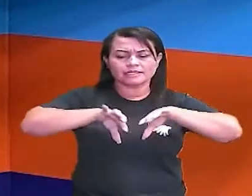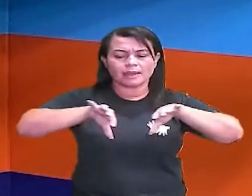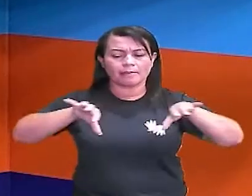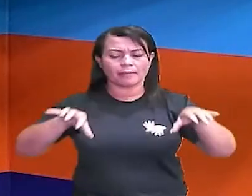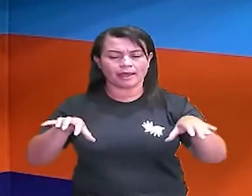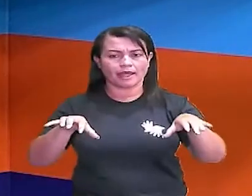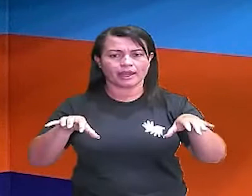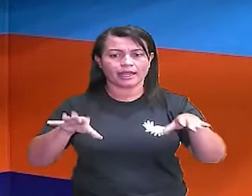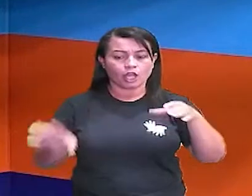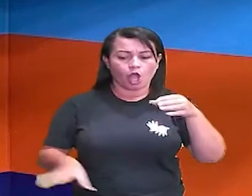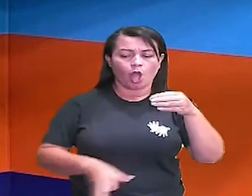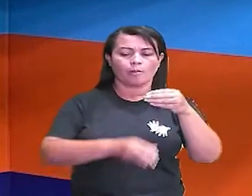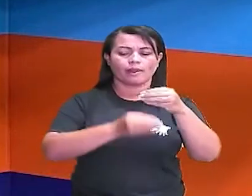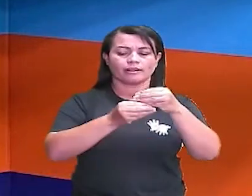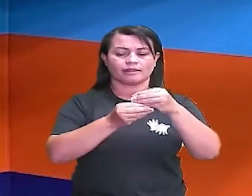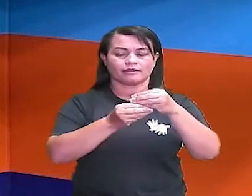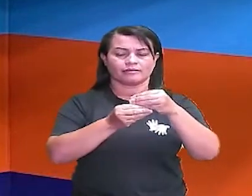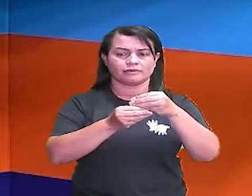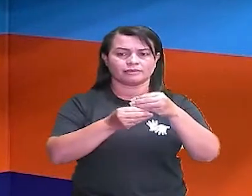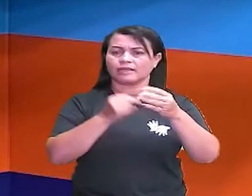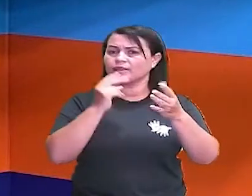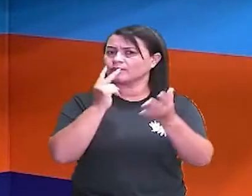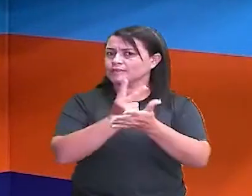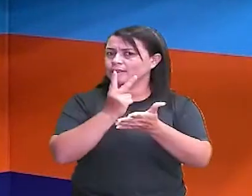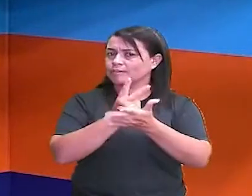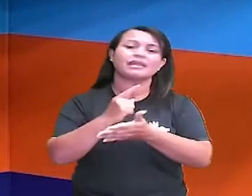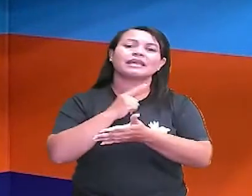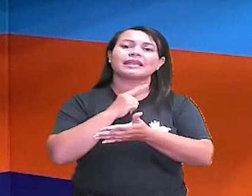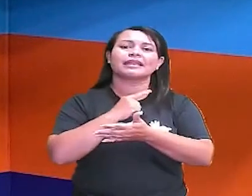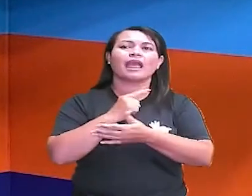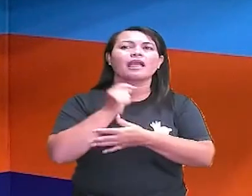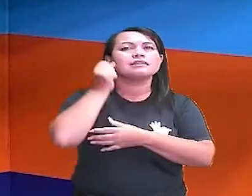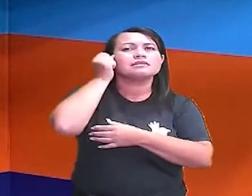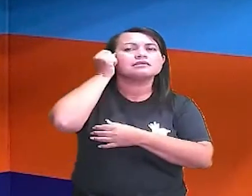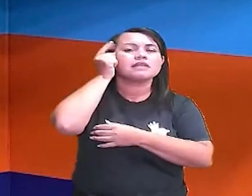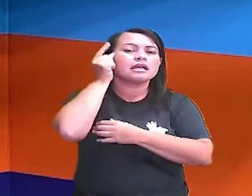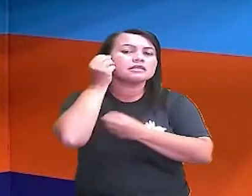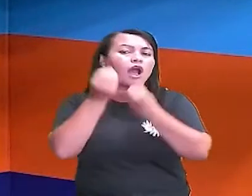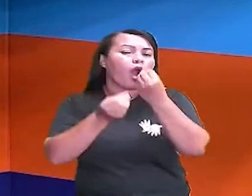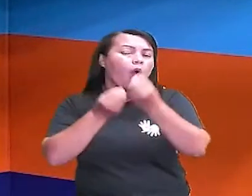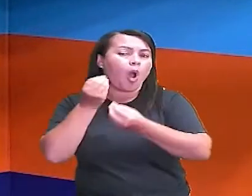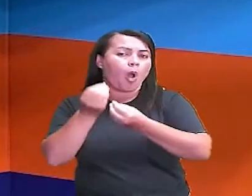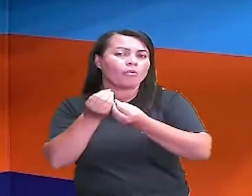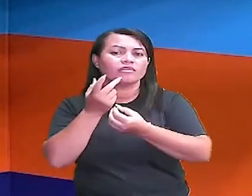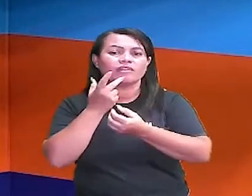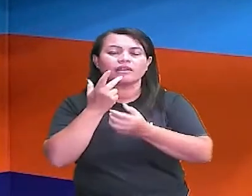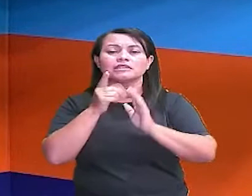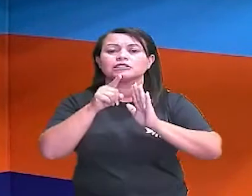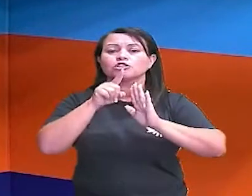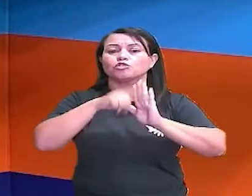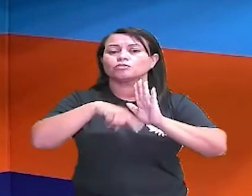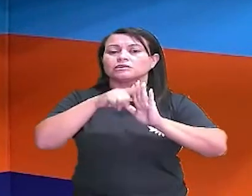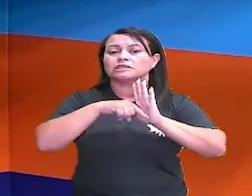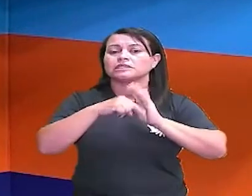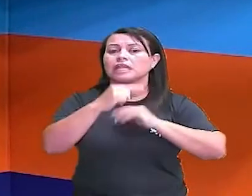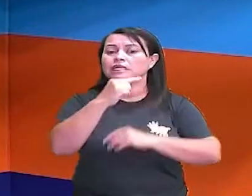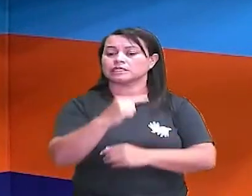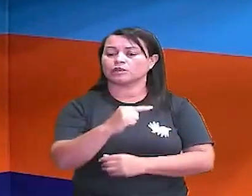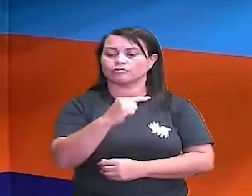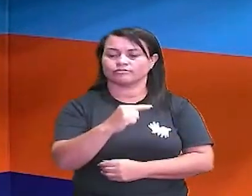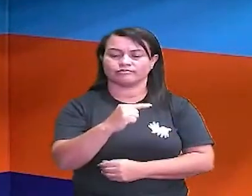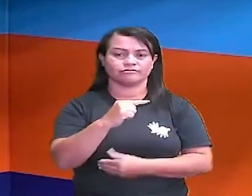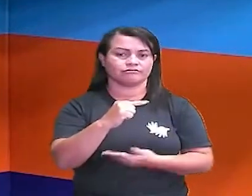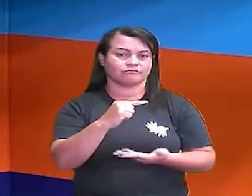e completar. Toda vez que a gente tem essas ideias, a gente está falando de subtração. E aí o